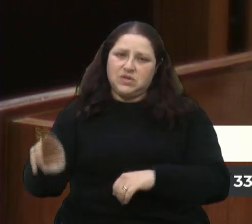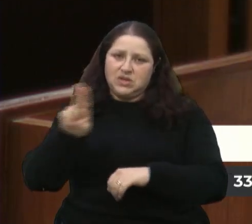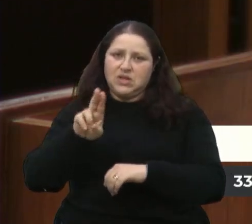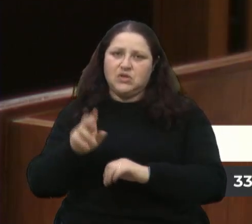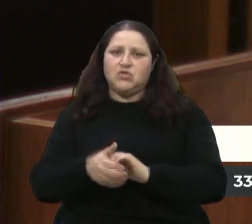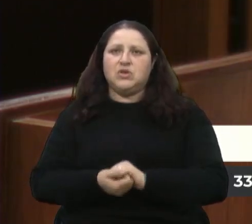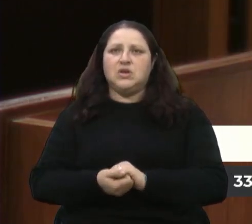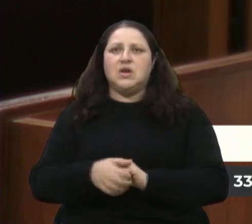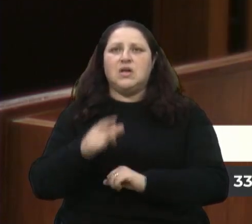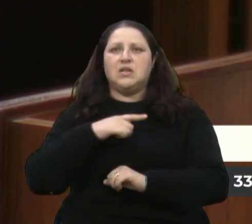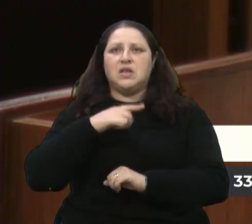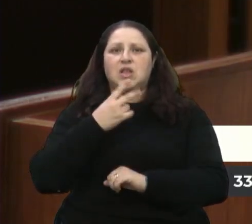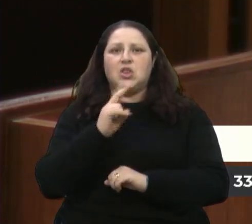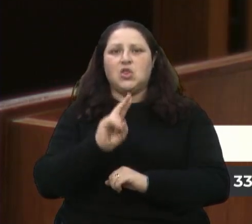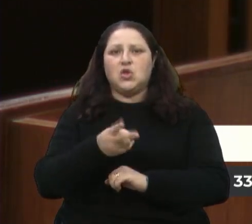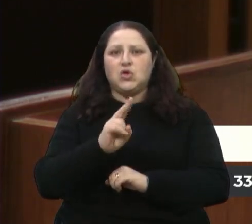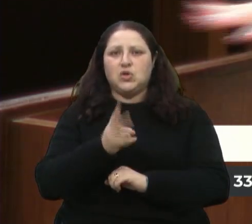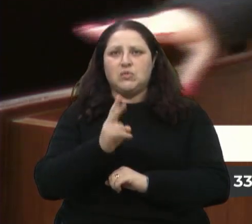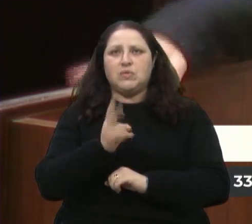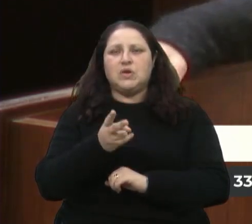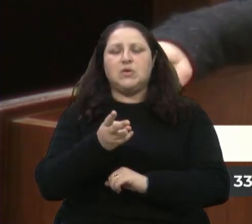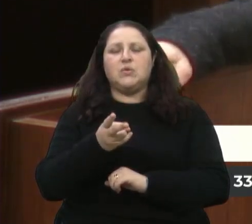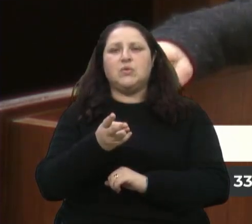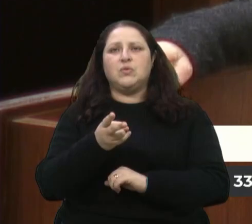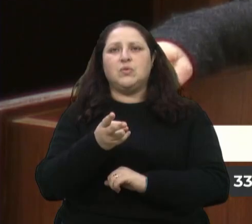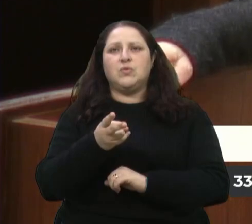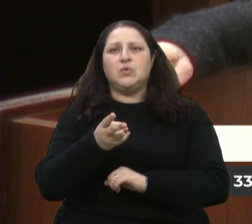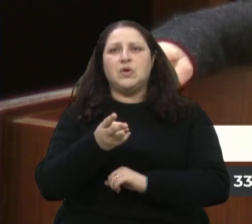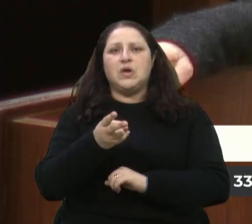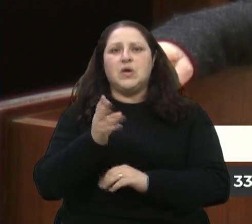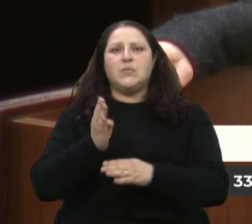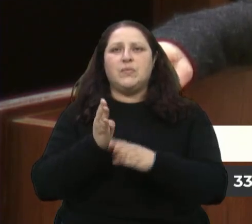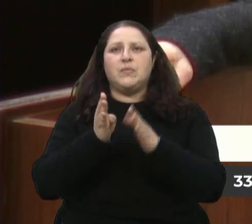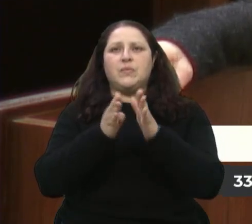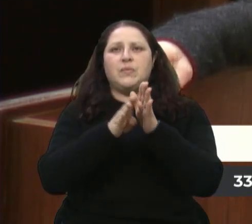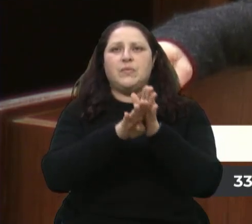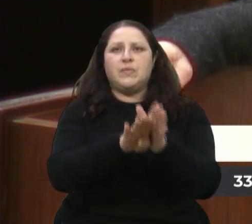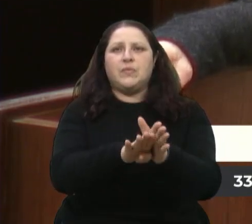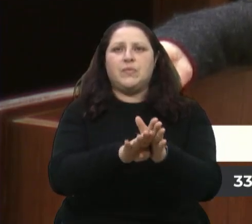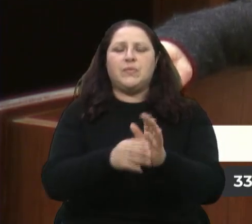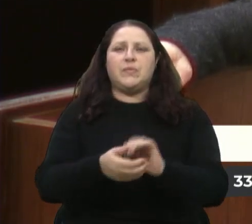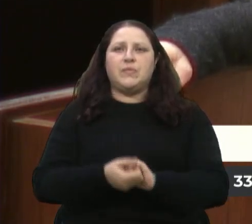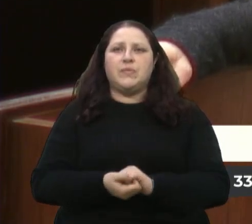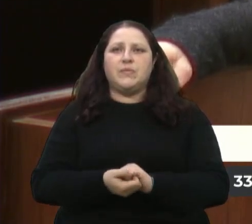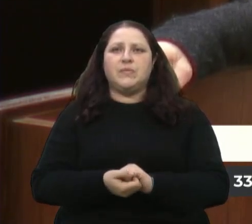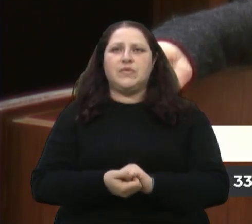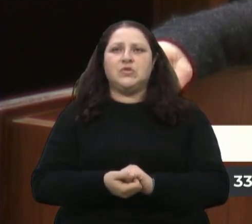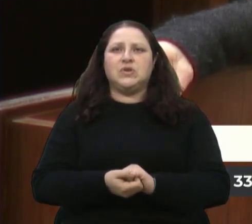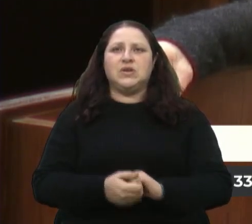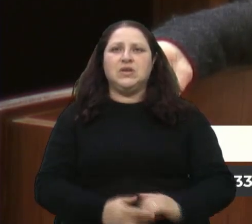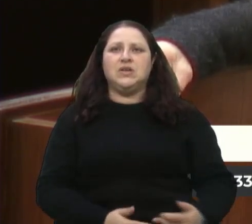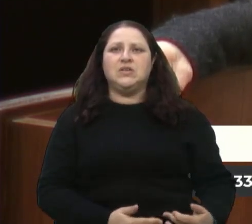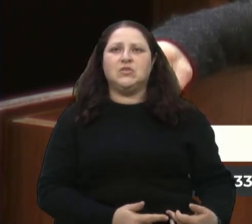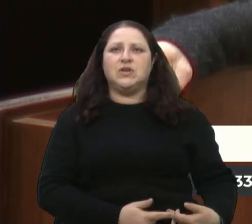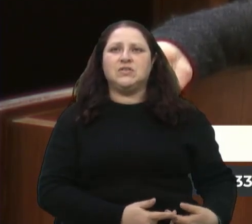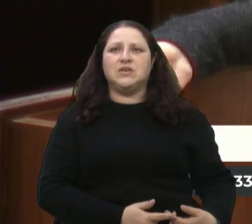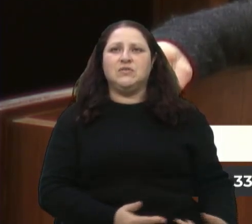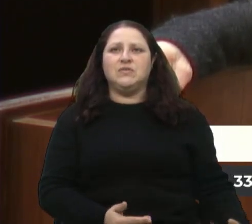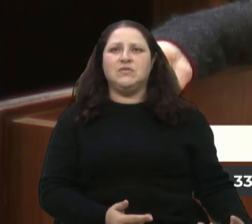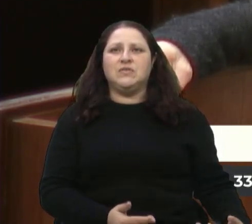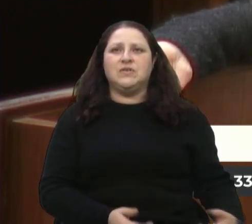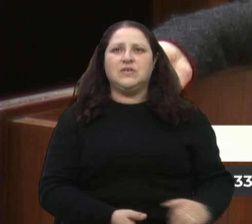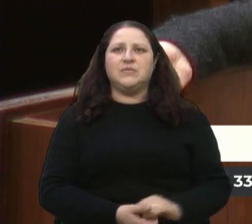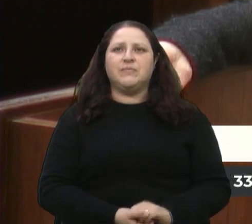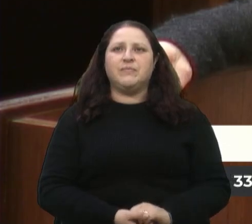E 2 mil de beneficiados pelo ProUni.